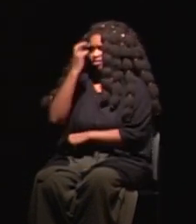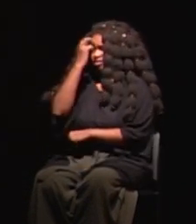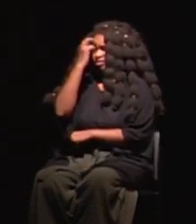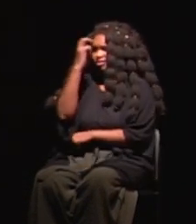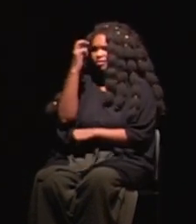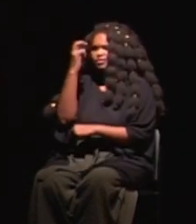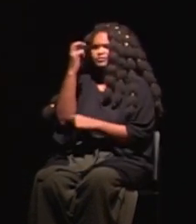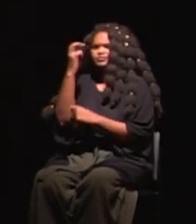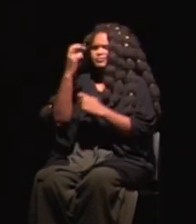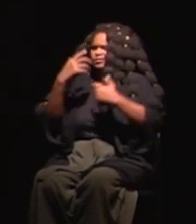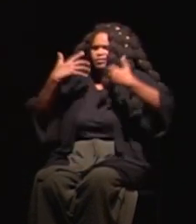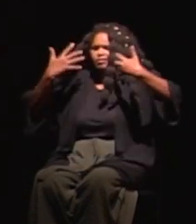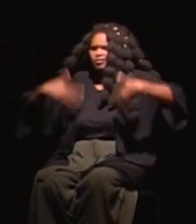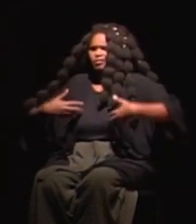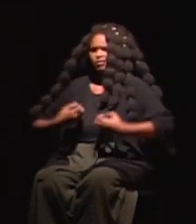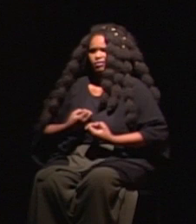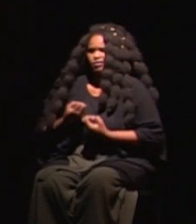natural,